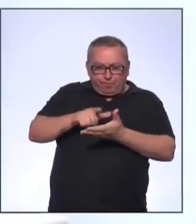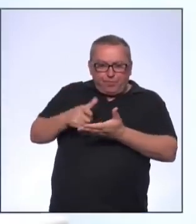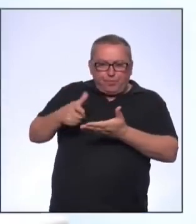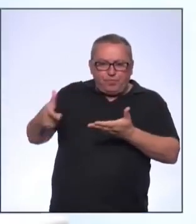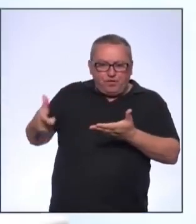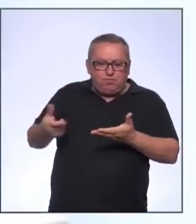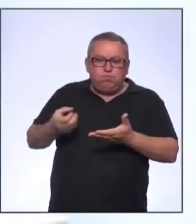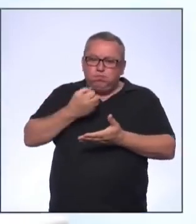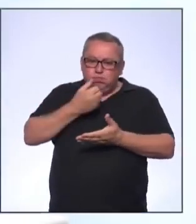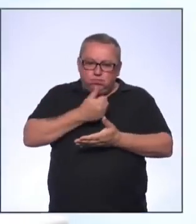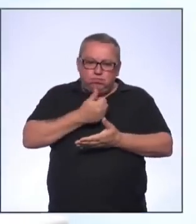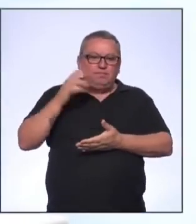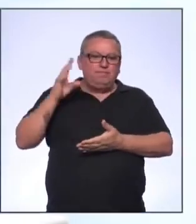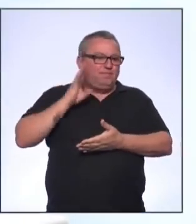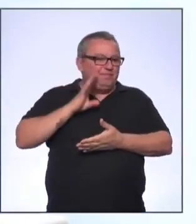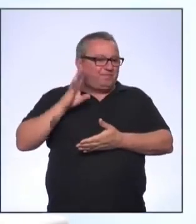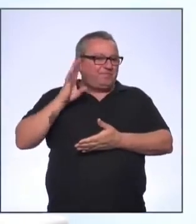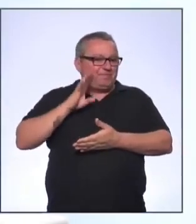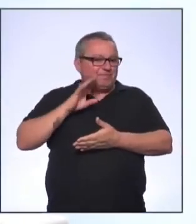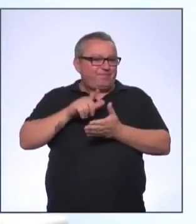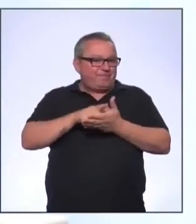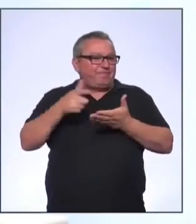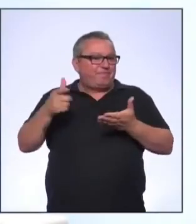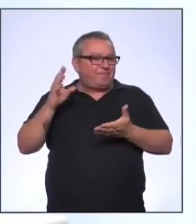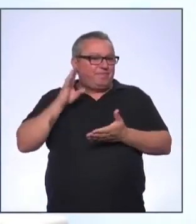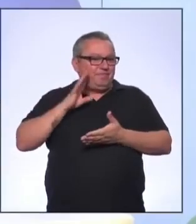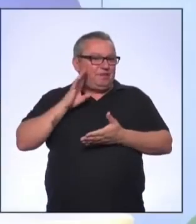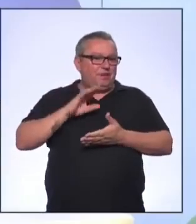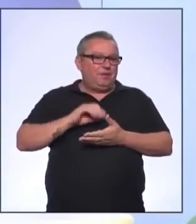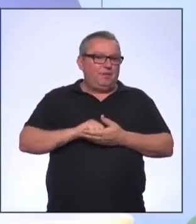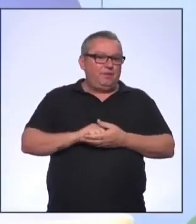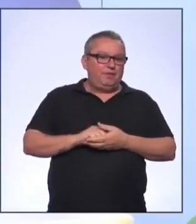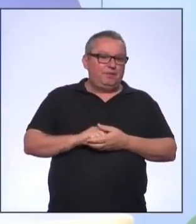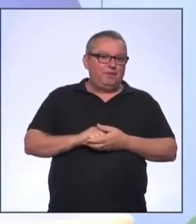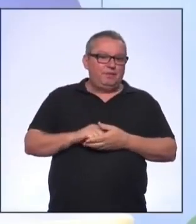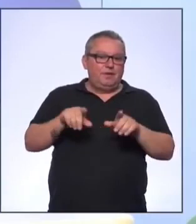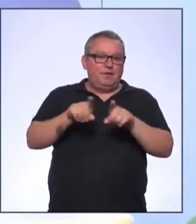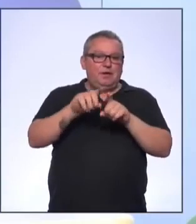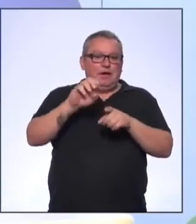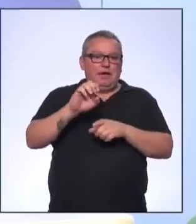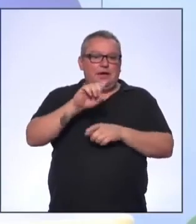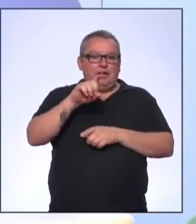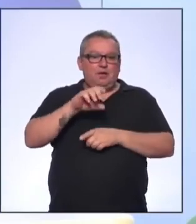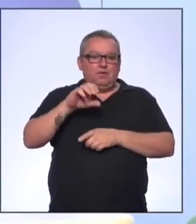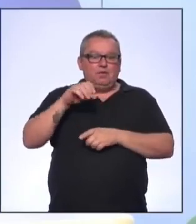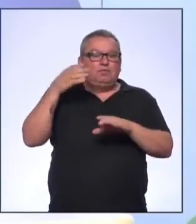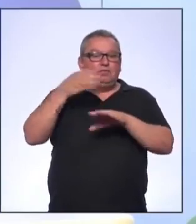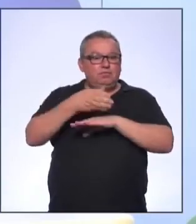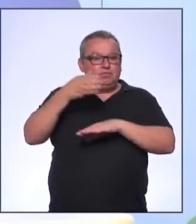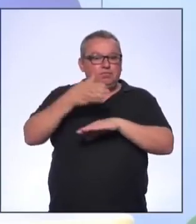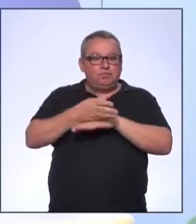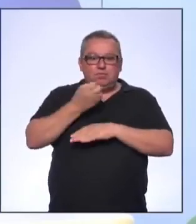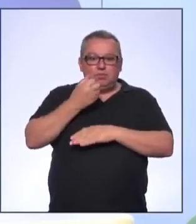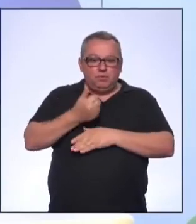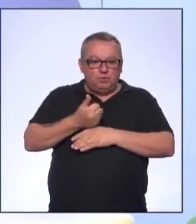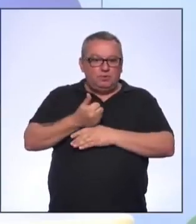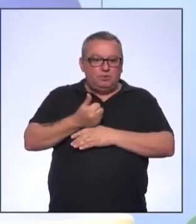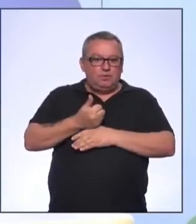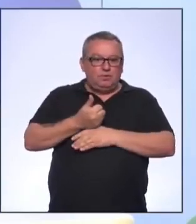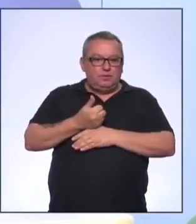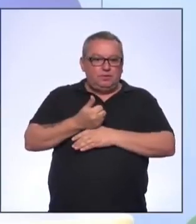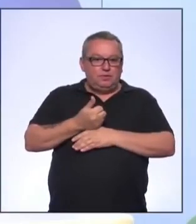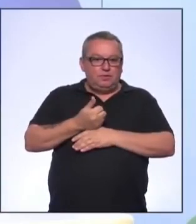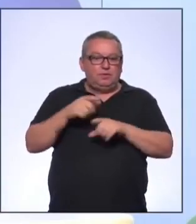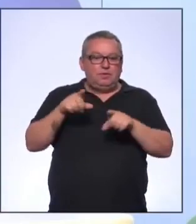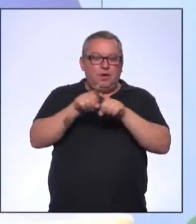muito bom. Nossa, que bacana, jornal, que legal, viu? Sim, Parabéns. o Enzo está participando também, muito bom, João Paulo.